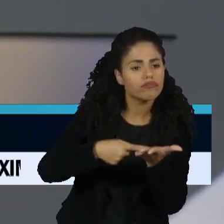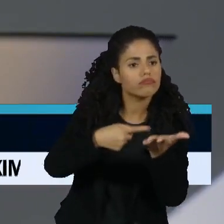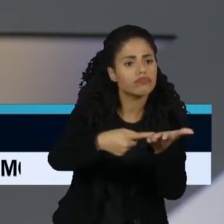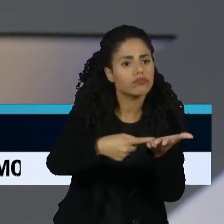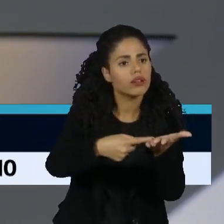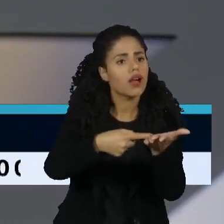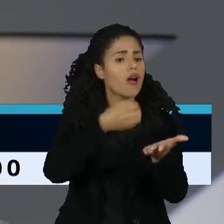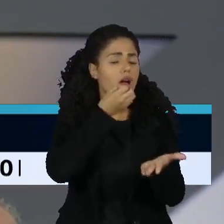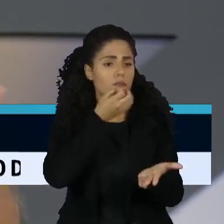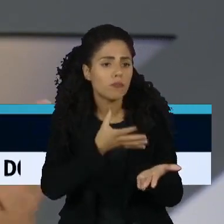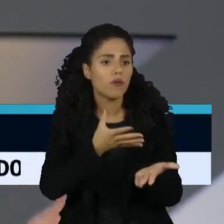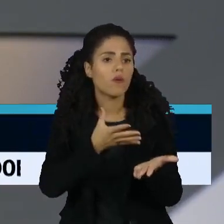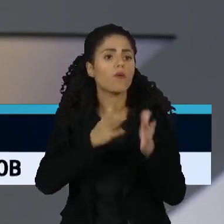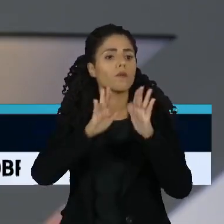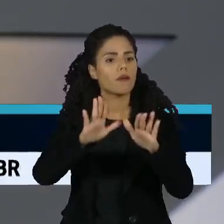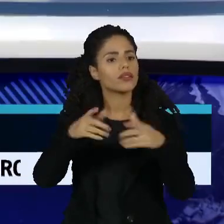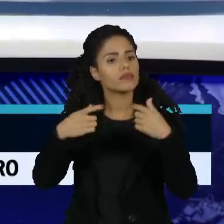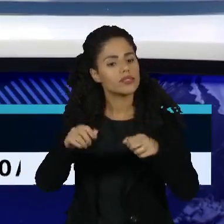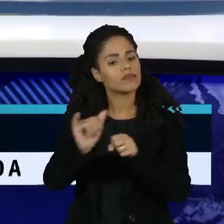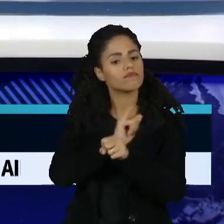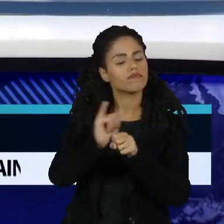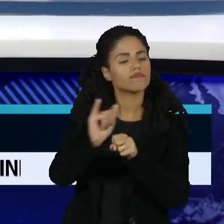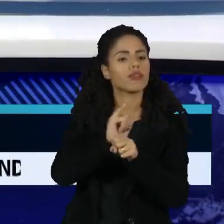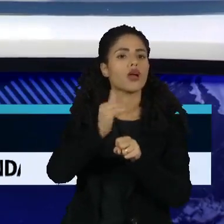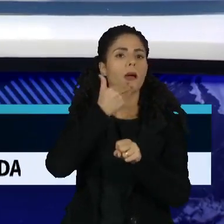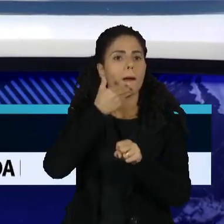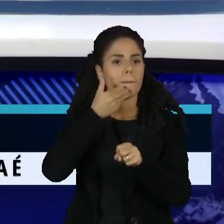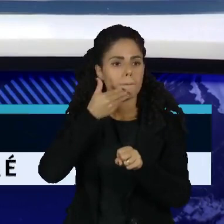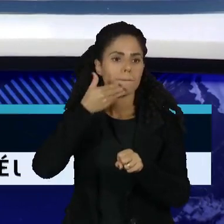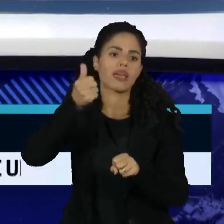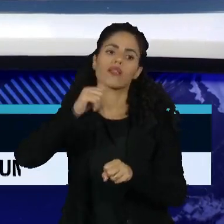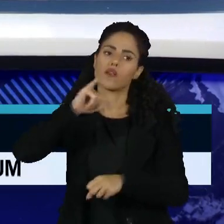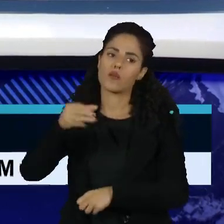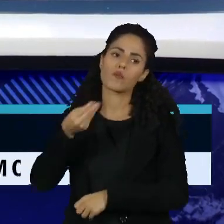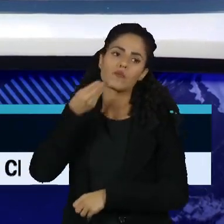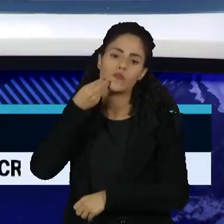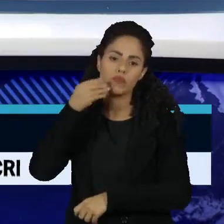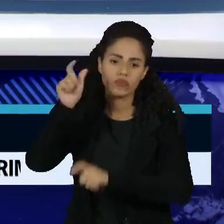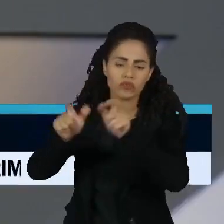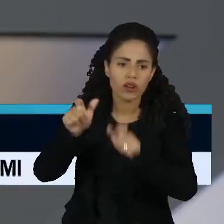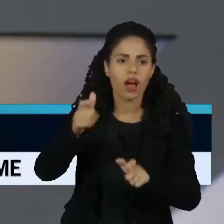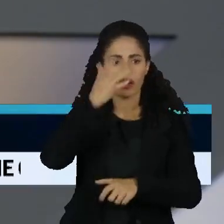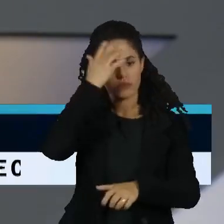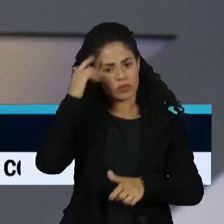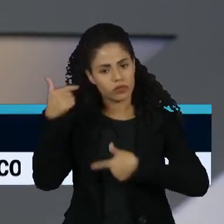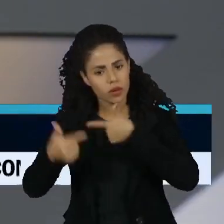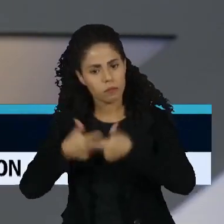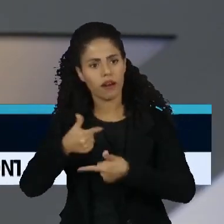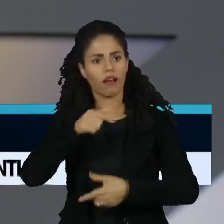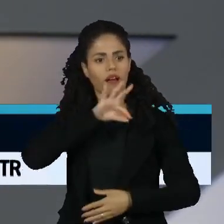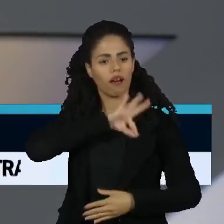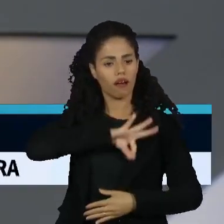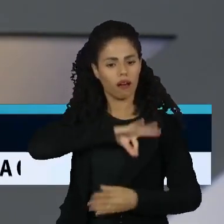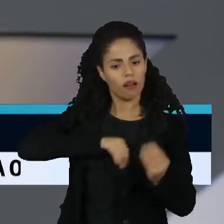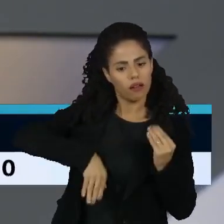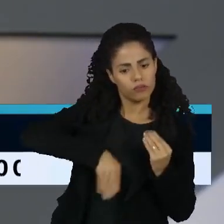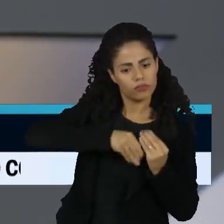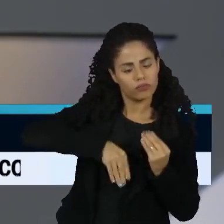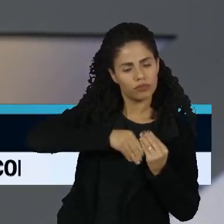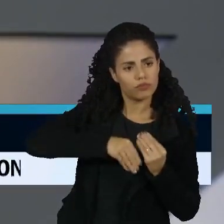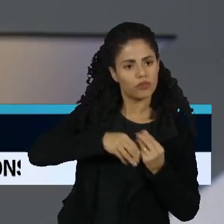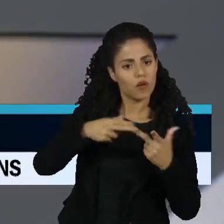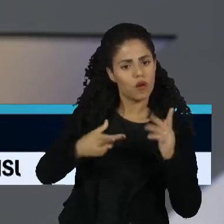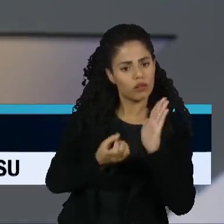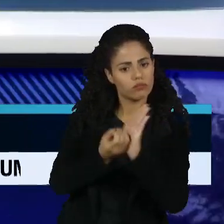compra também significa o oportunidades de geração de emprego geração de renda criação de novas atividades